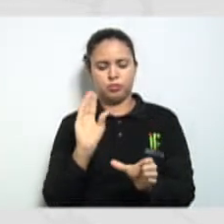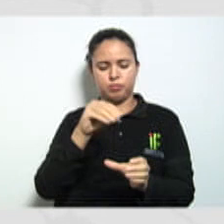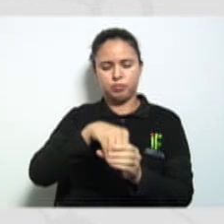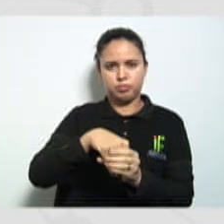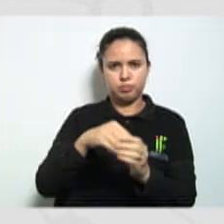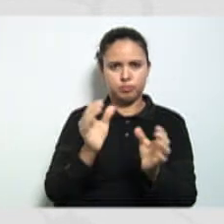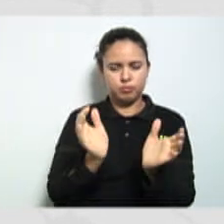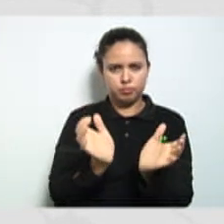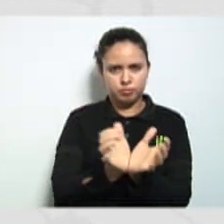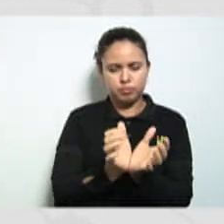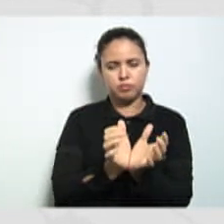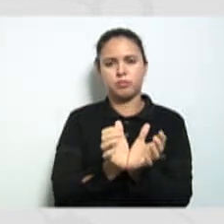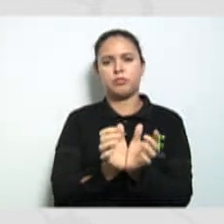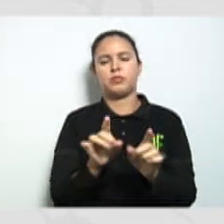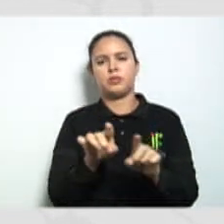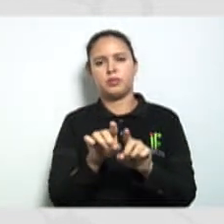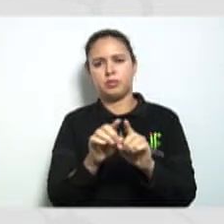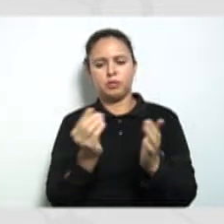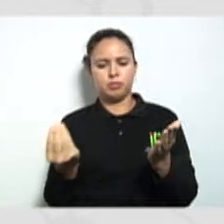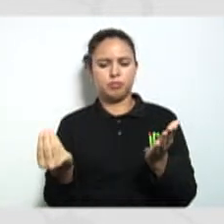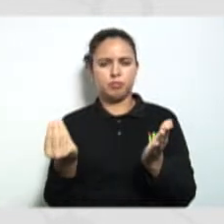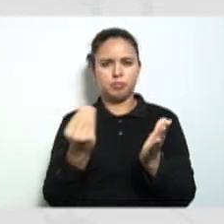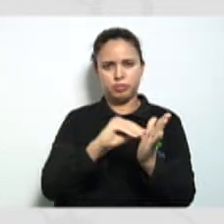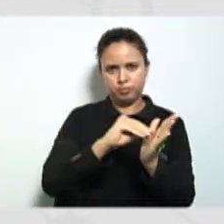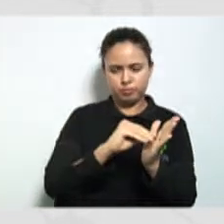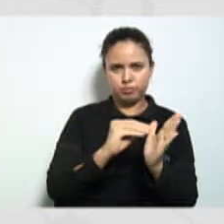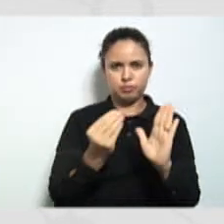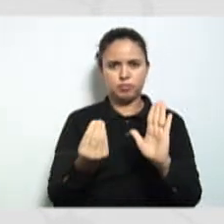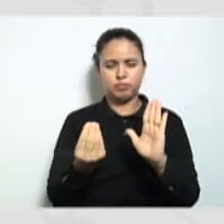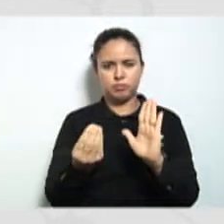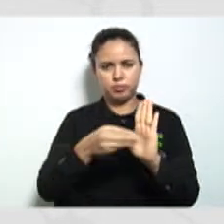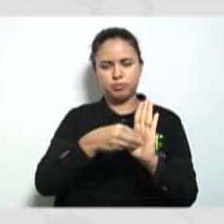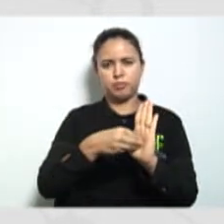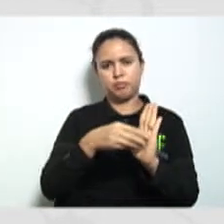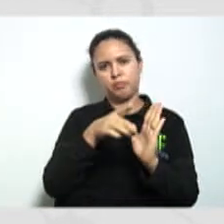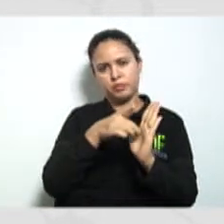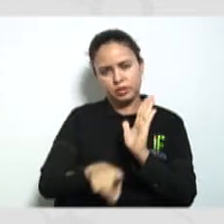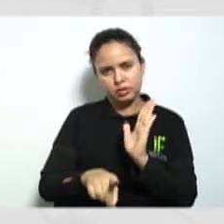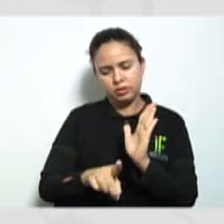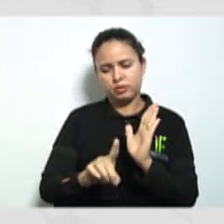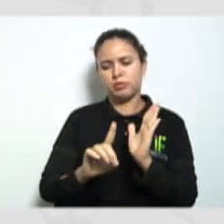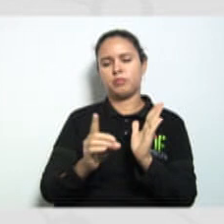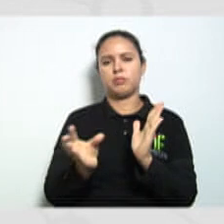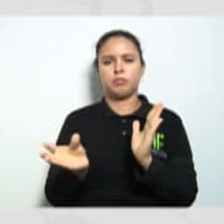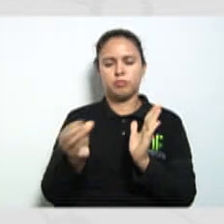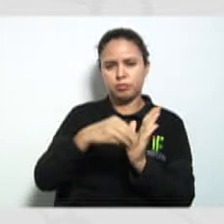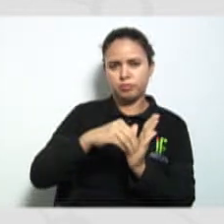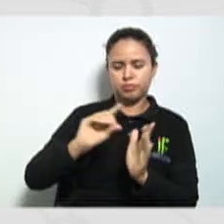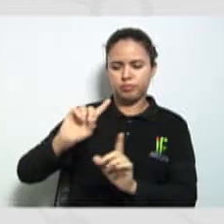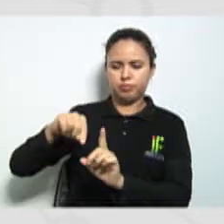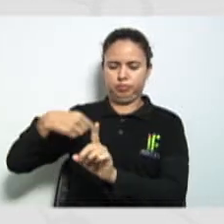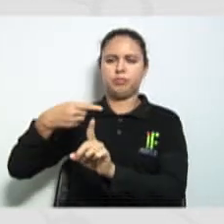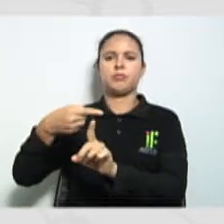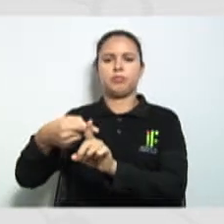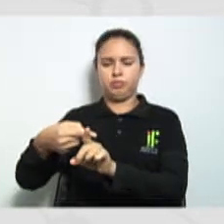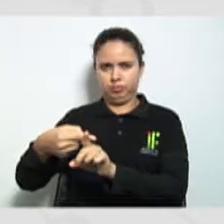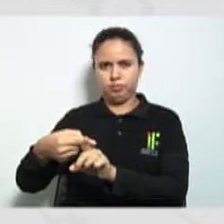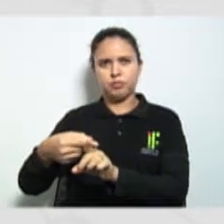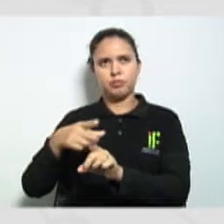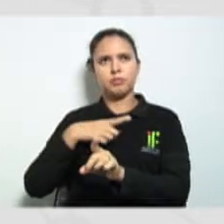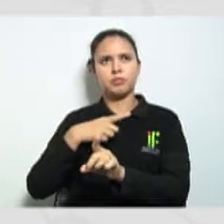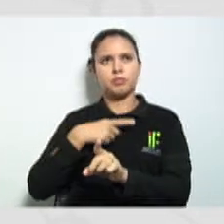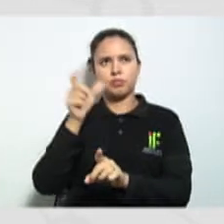os lançamentos a débito e a crédito. Em seu lado direito são registradas as contas creditadas e do lado esquerdo as